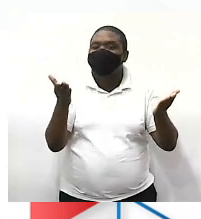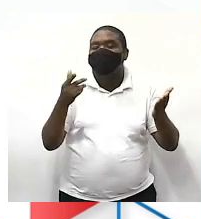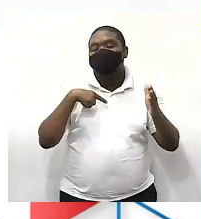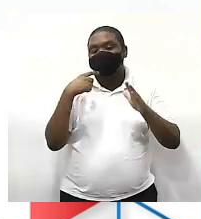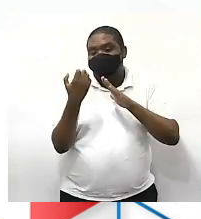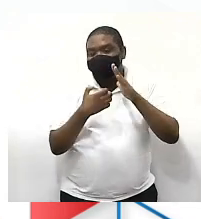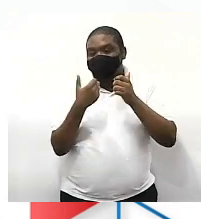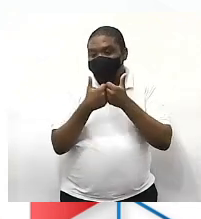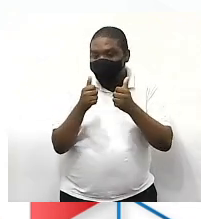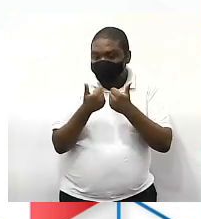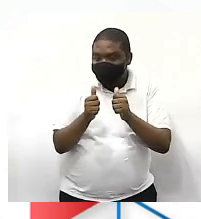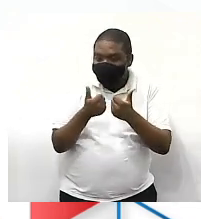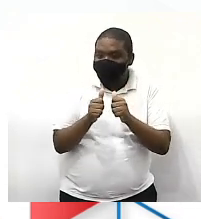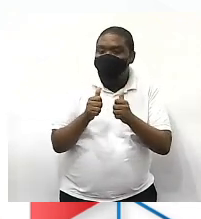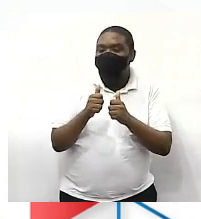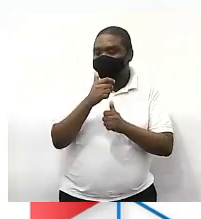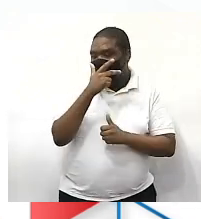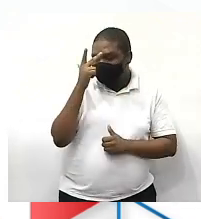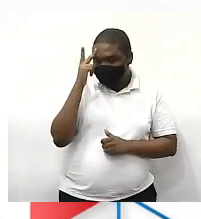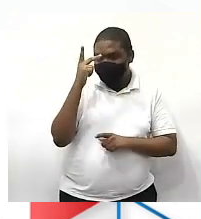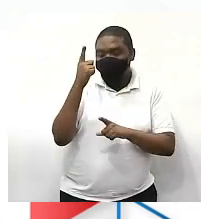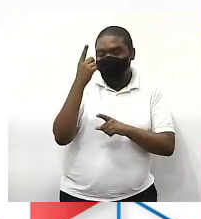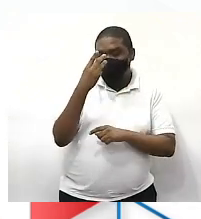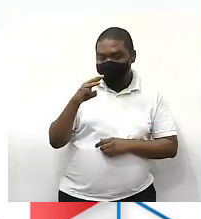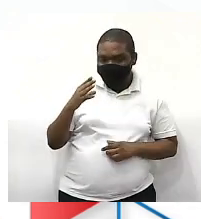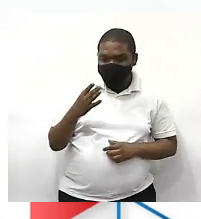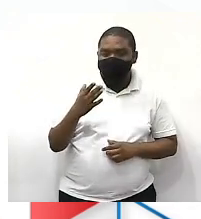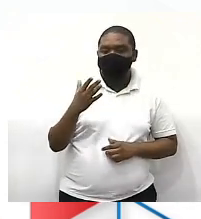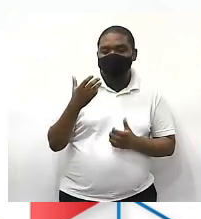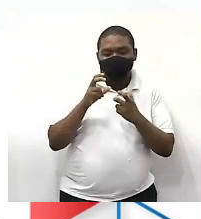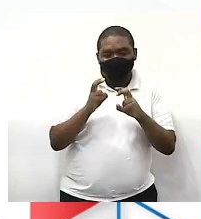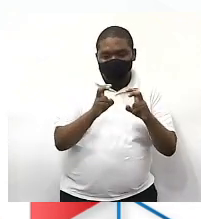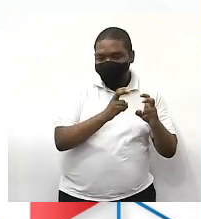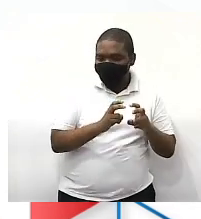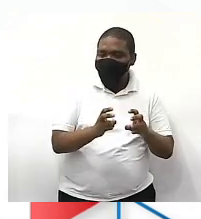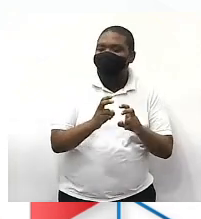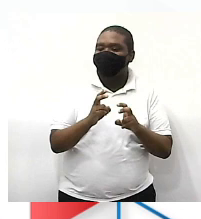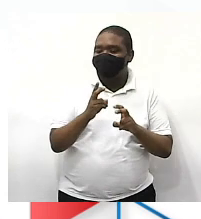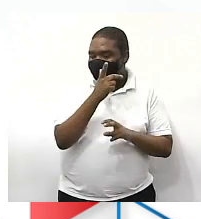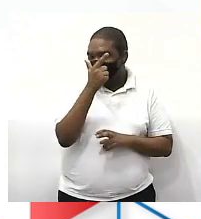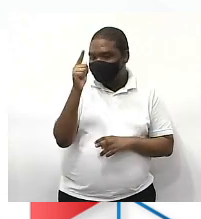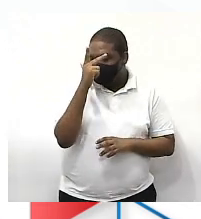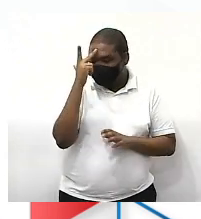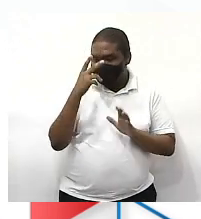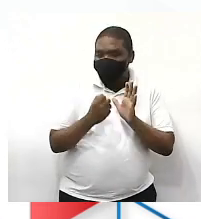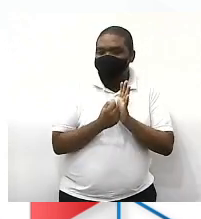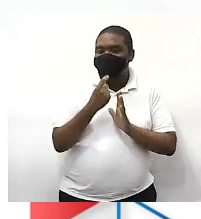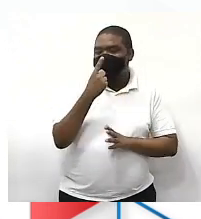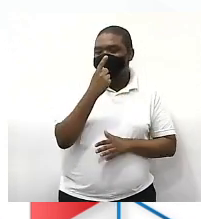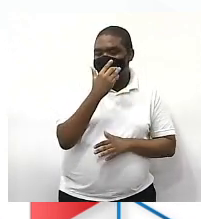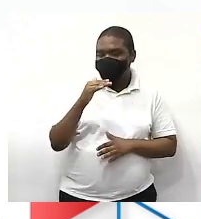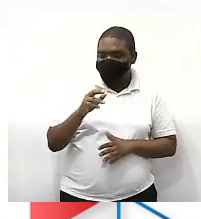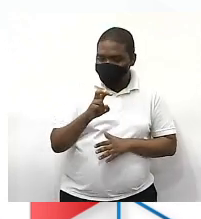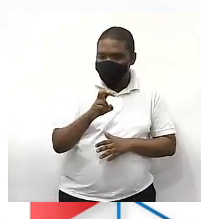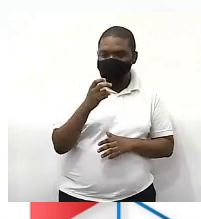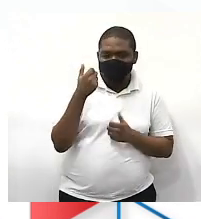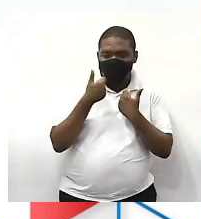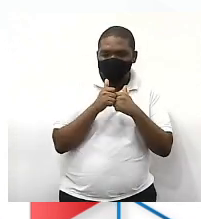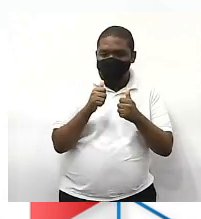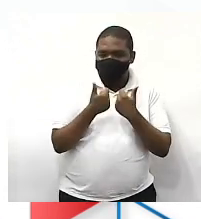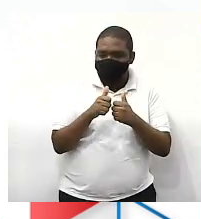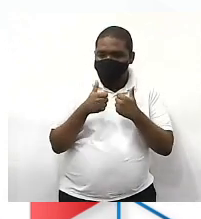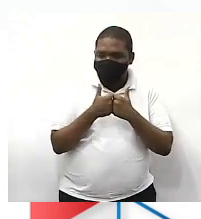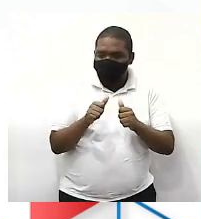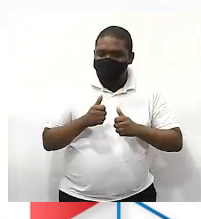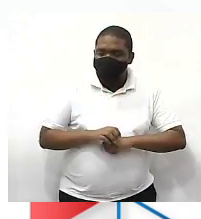empresa de ônibus, as pessoas usam 1/3 para metrô e os funcionários usam 1/5 para ônibus. Aí ele pergunta,